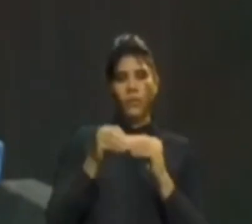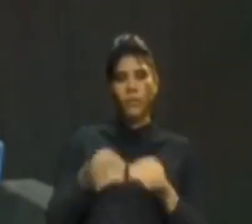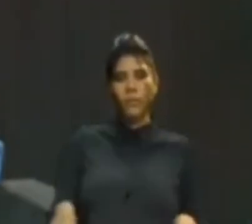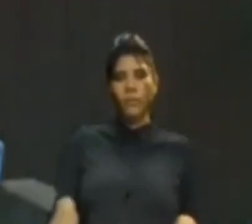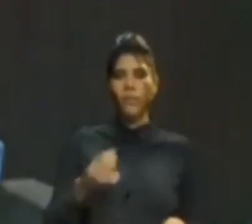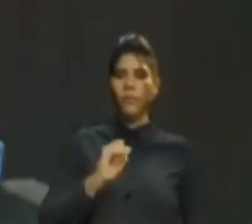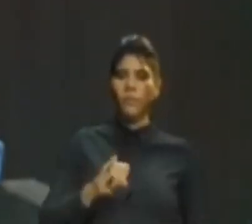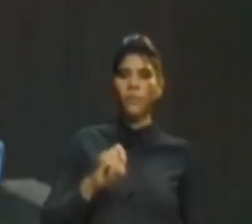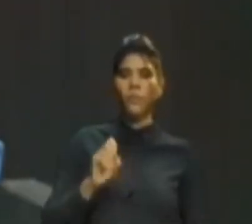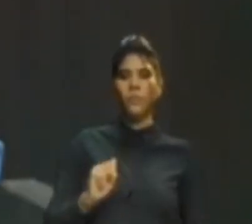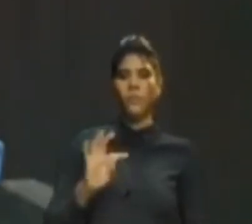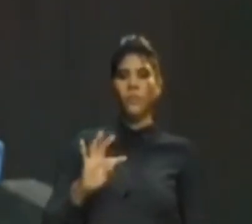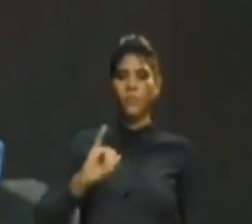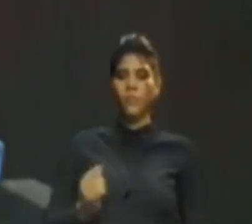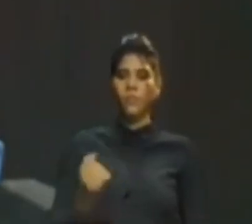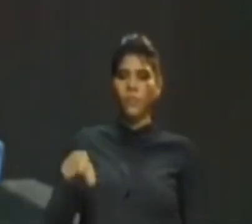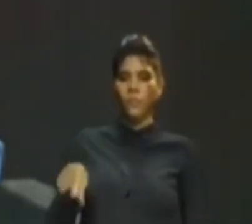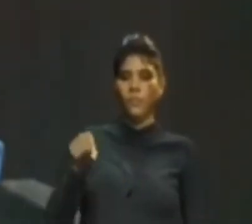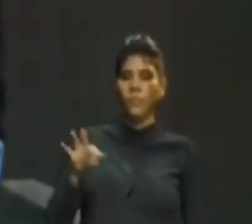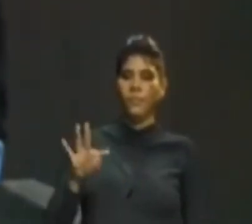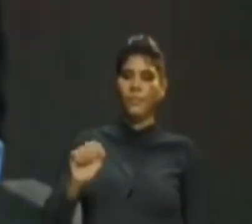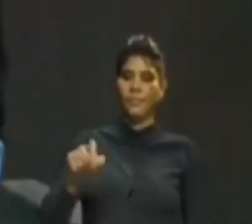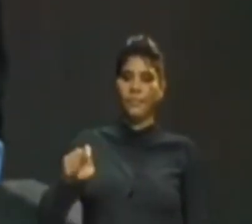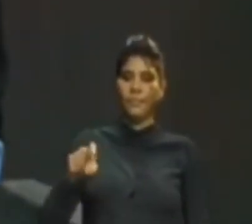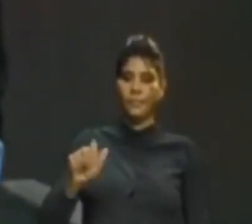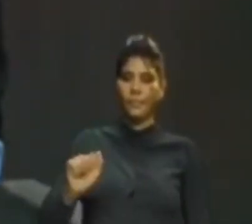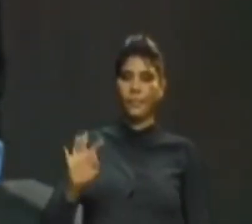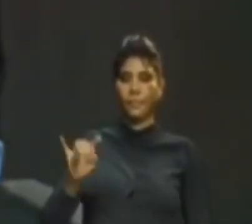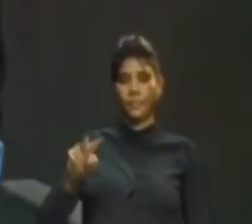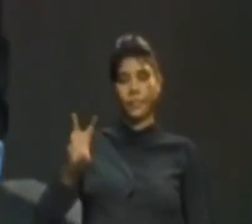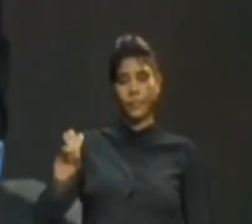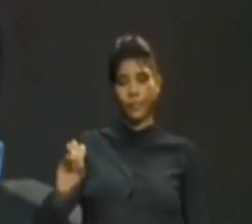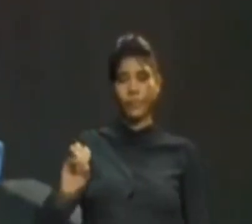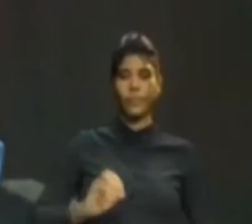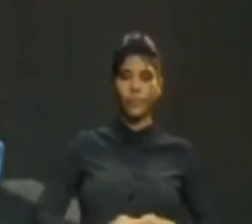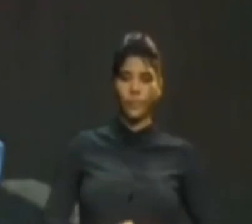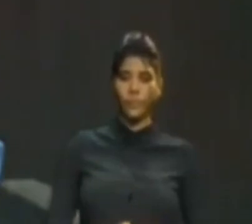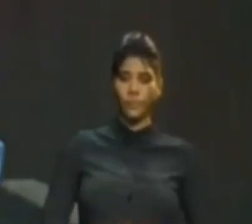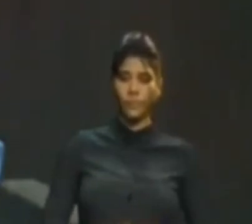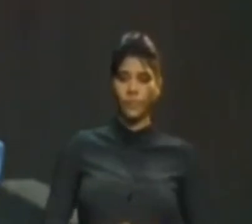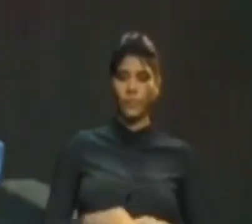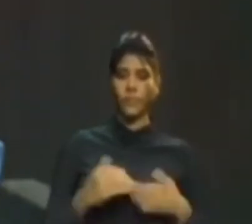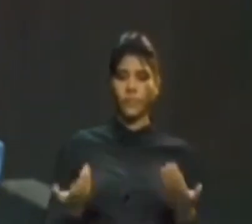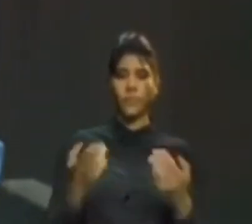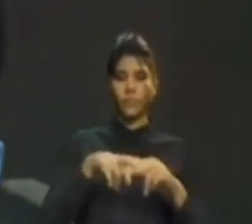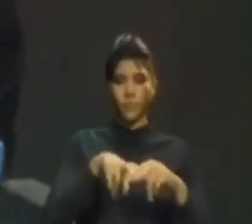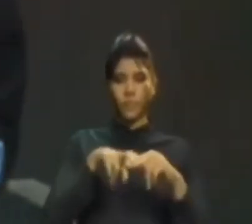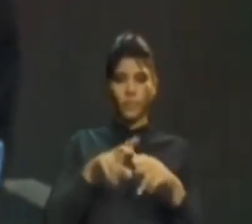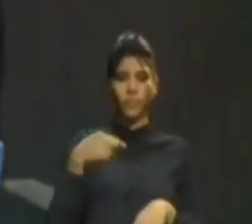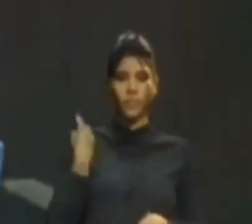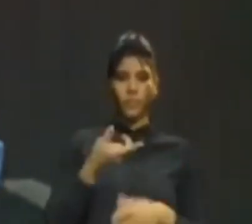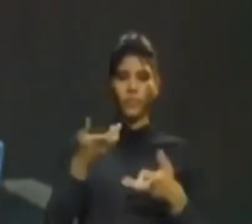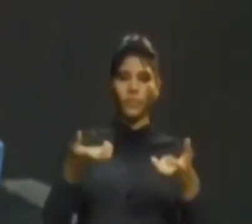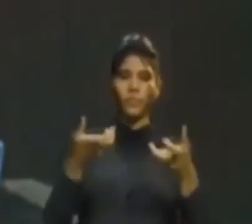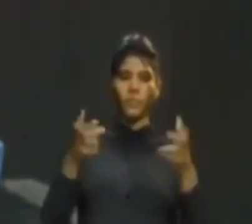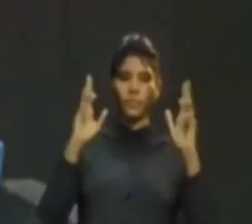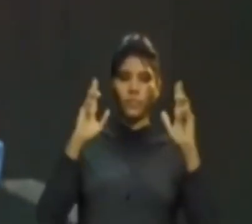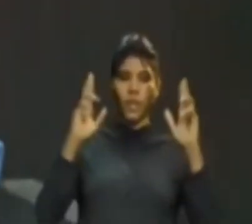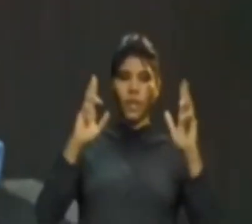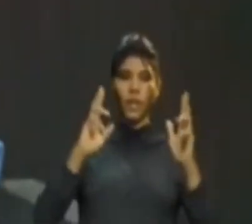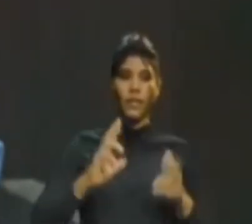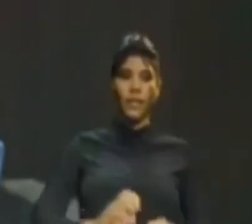dos seus filhos em especial em razão das terapias inovadoras por isso queremos que o STJ faça Justiça